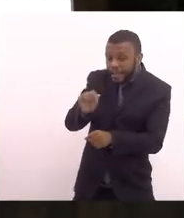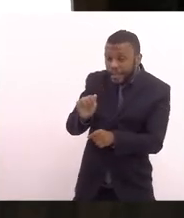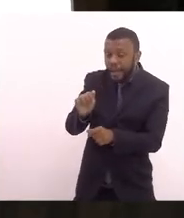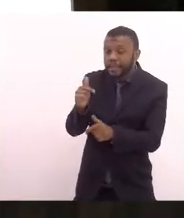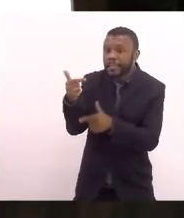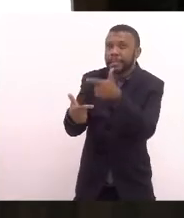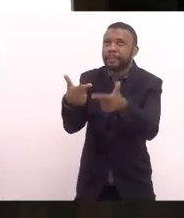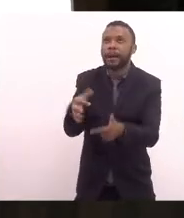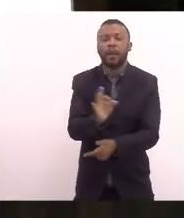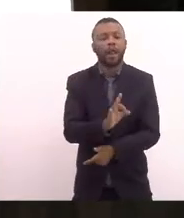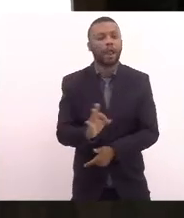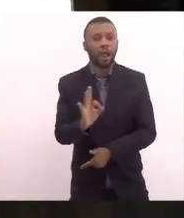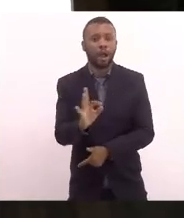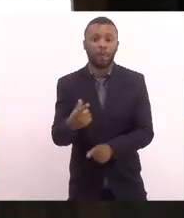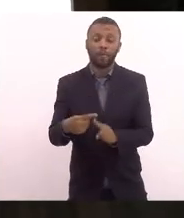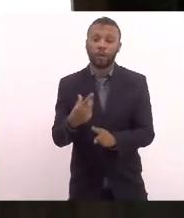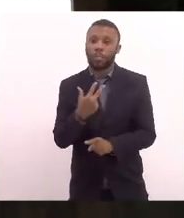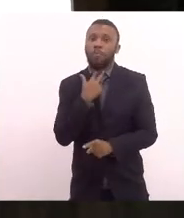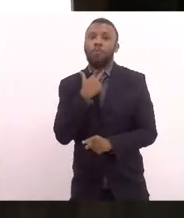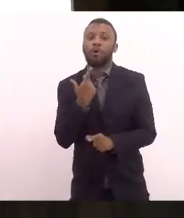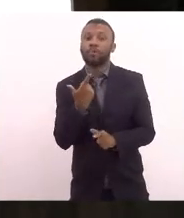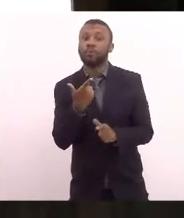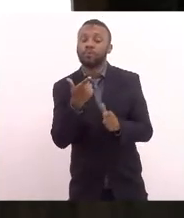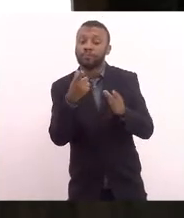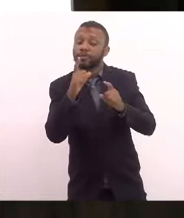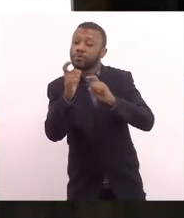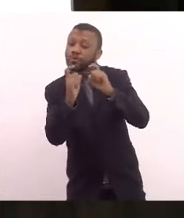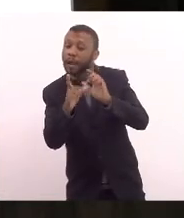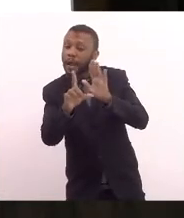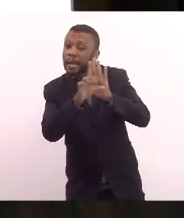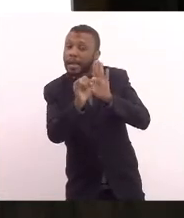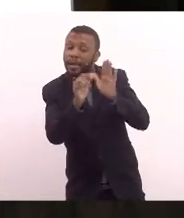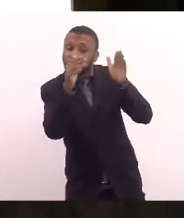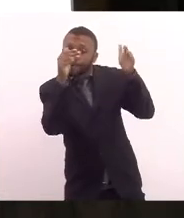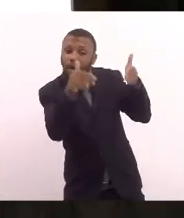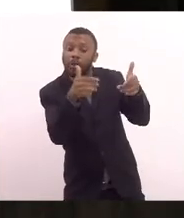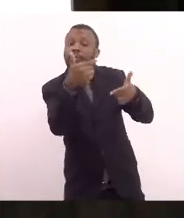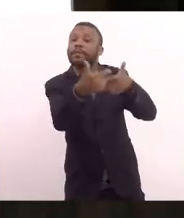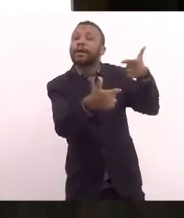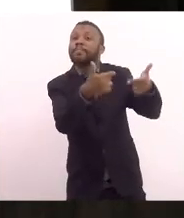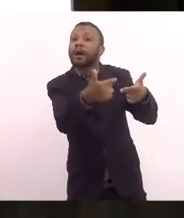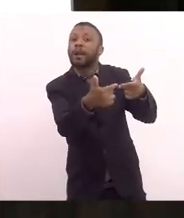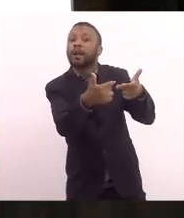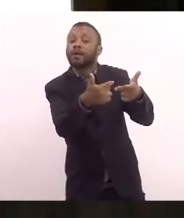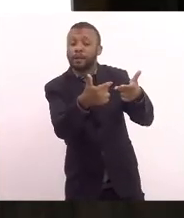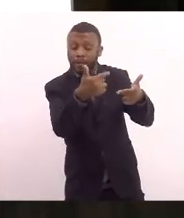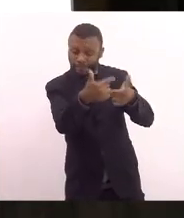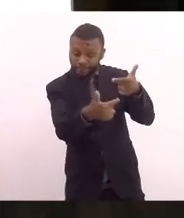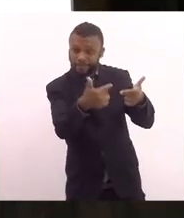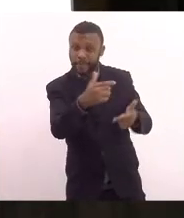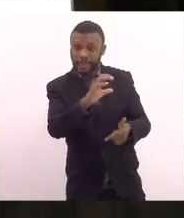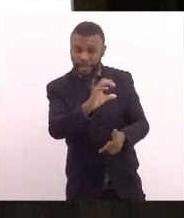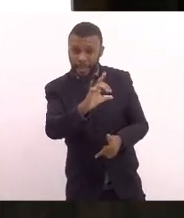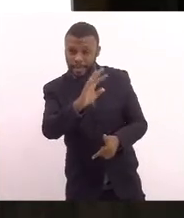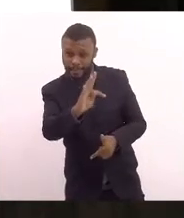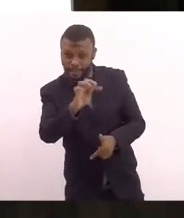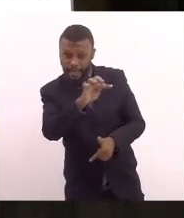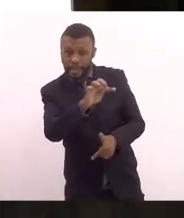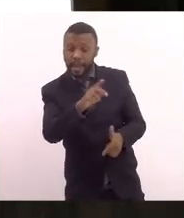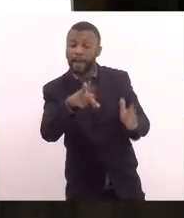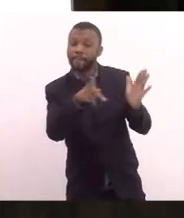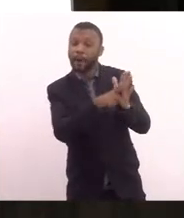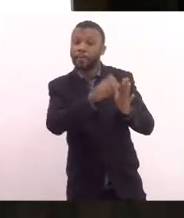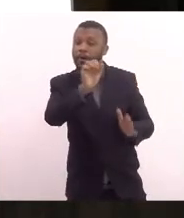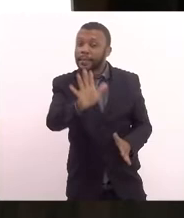posso legislar sobre a questão trabalhista. Questão trabalhista é legislação nacional. Mas nós falamos que